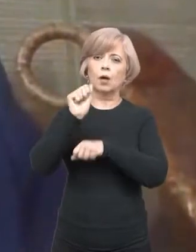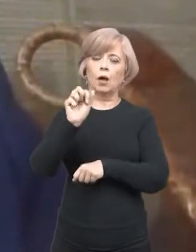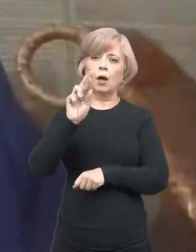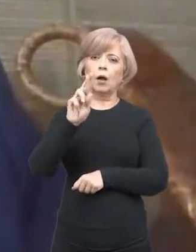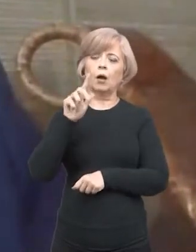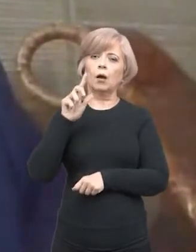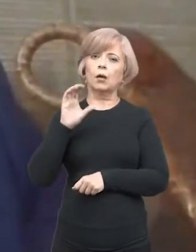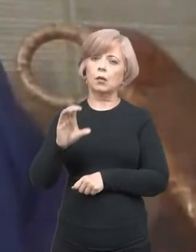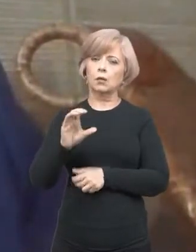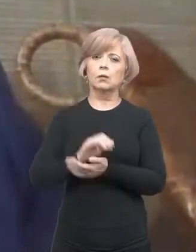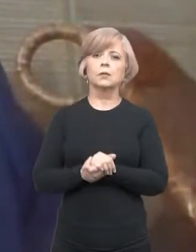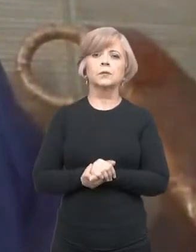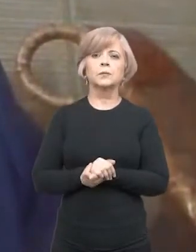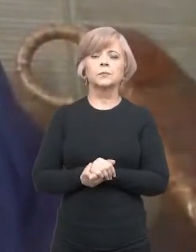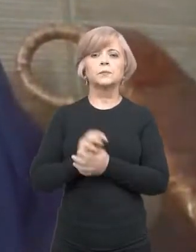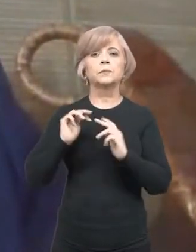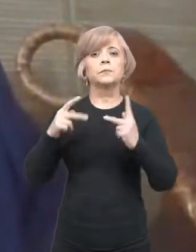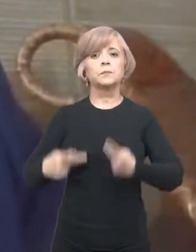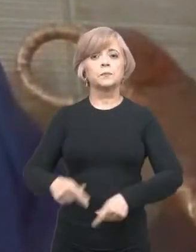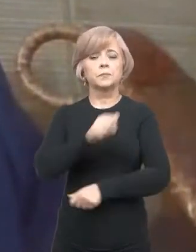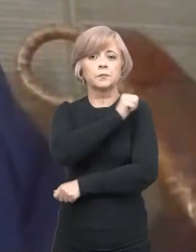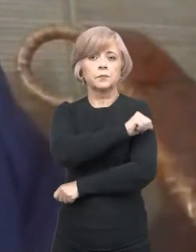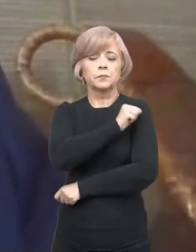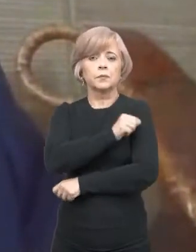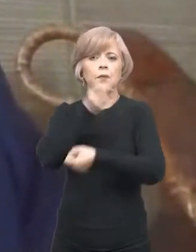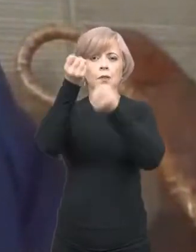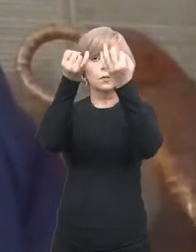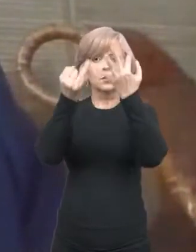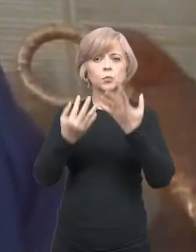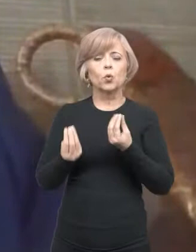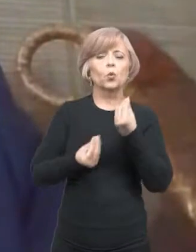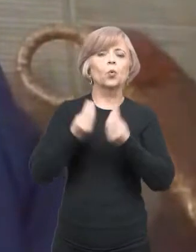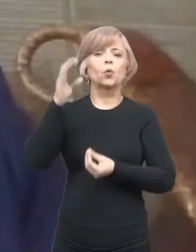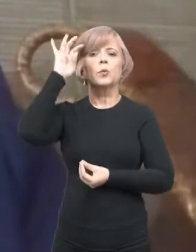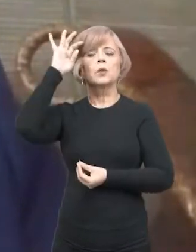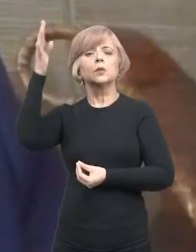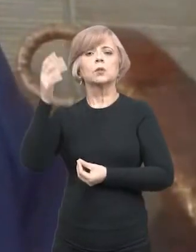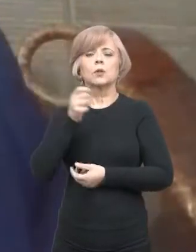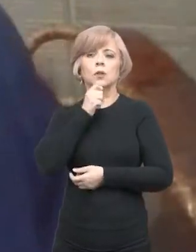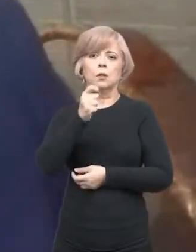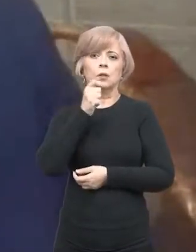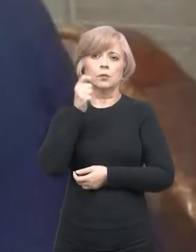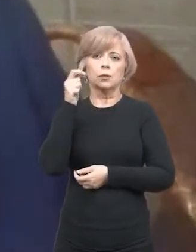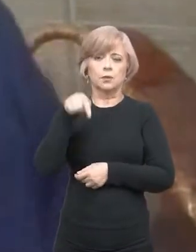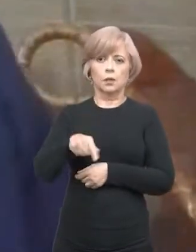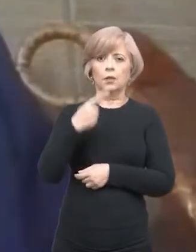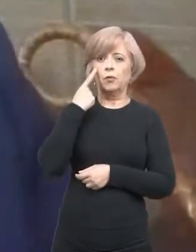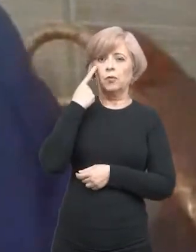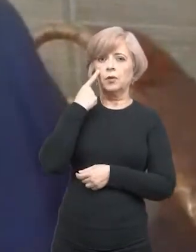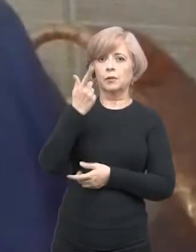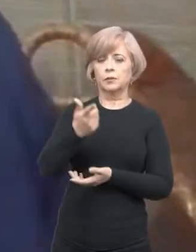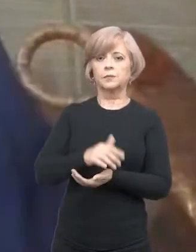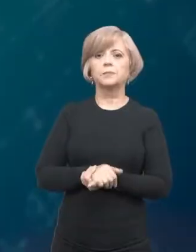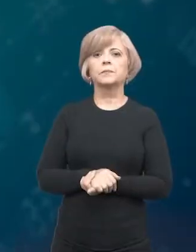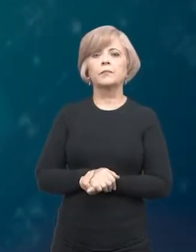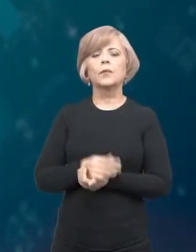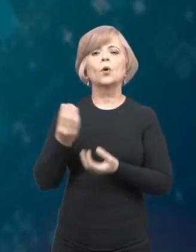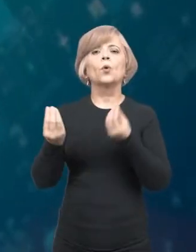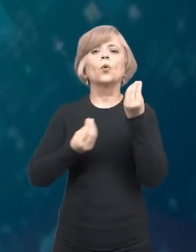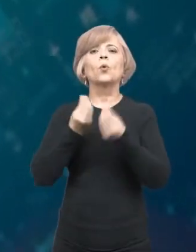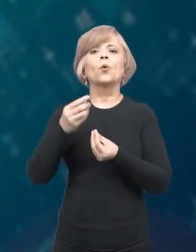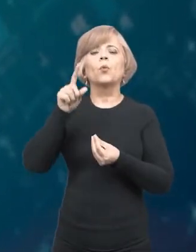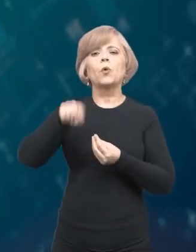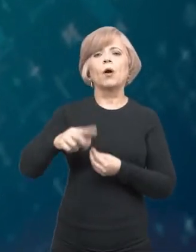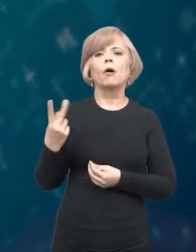Arque Criminal do MPRJ, explicou a decisão em entrevista ao MP Cidadão. Confira. Como